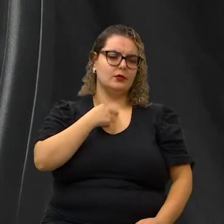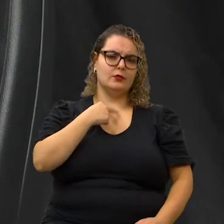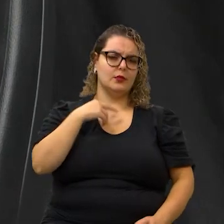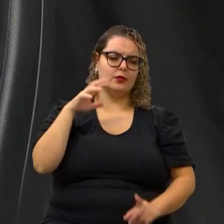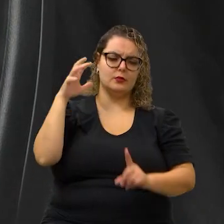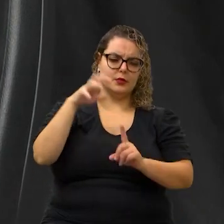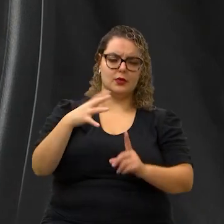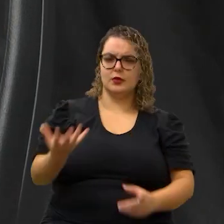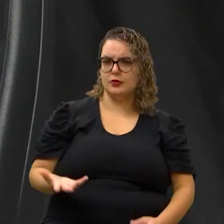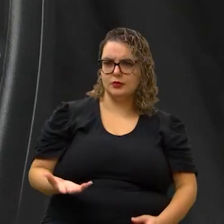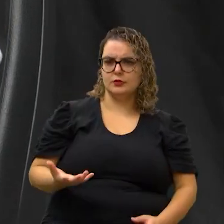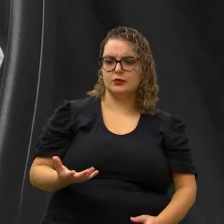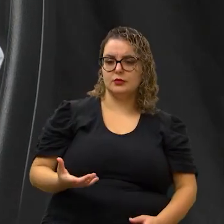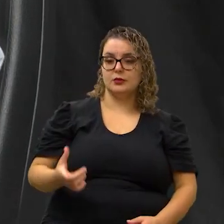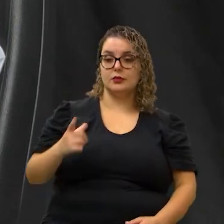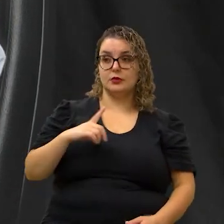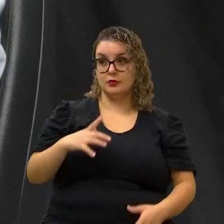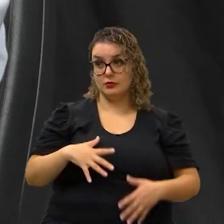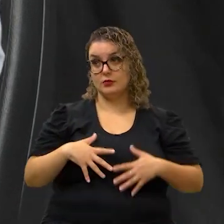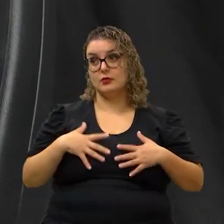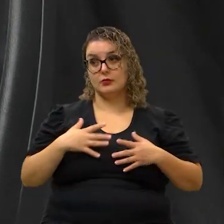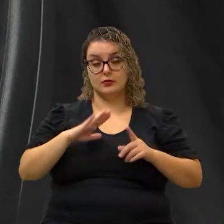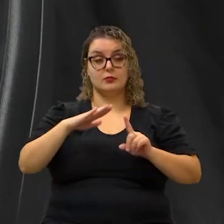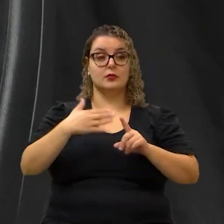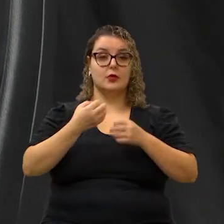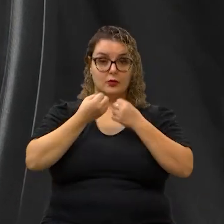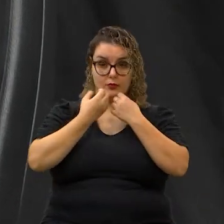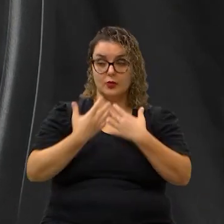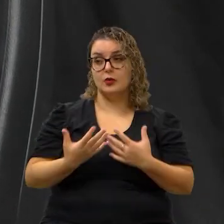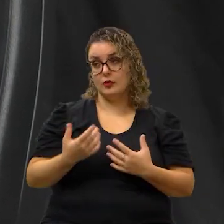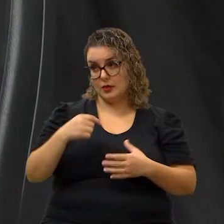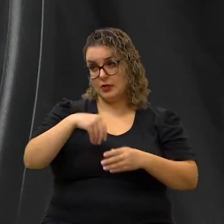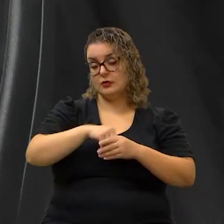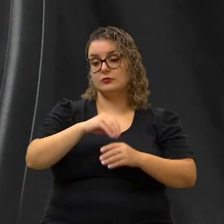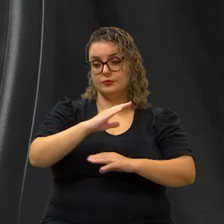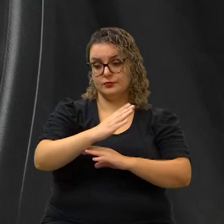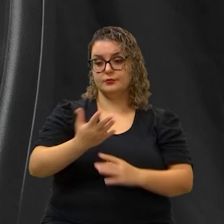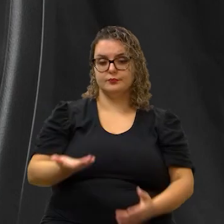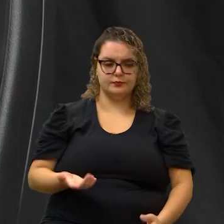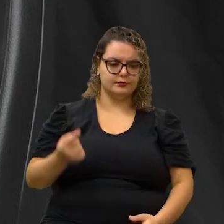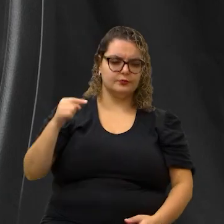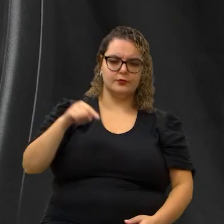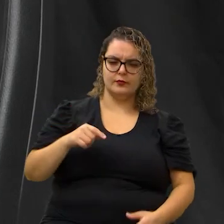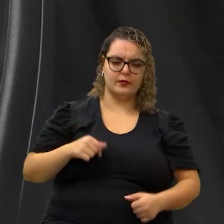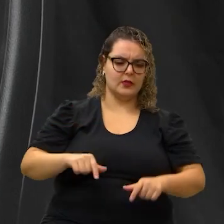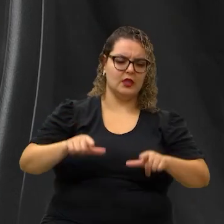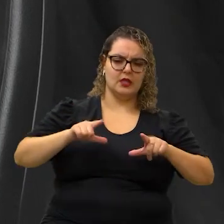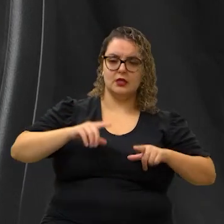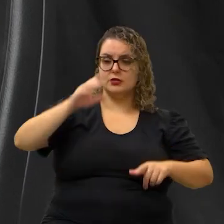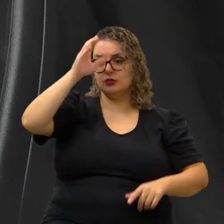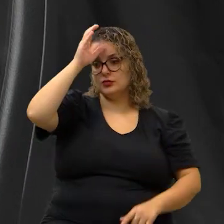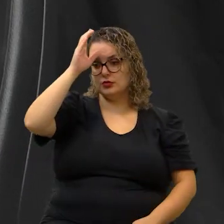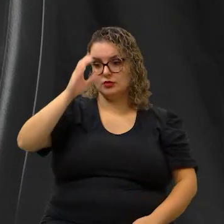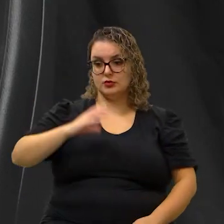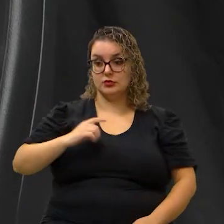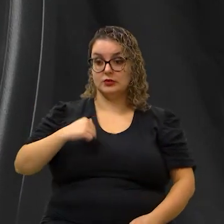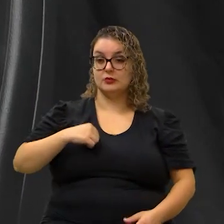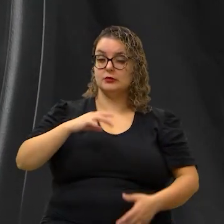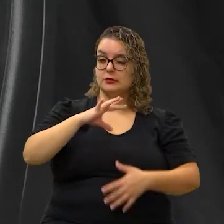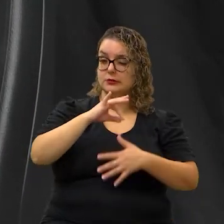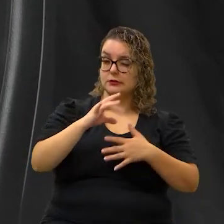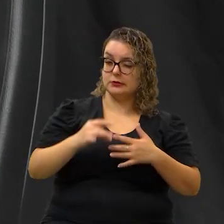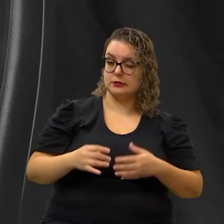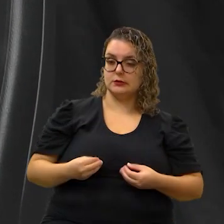são aprovadas, né? Mas eu tenho muito orgulho, Mina, de ter feito homenagens muito boas aqui na casa. Além dessas de título